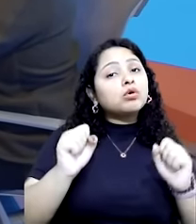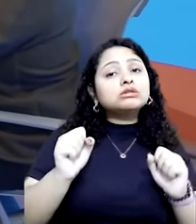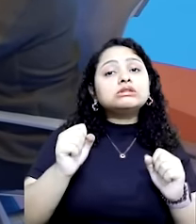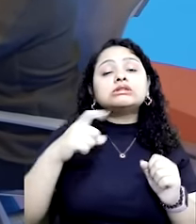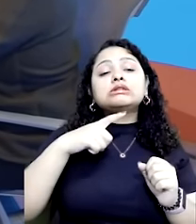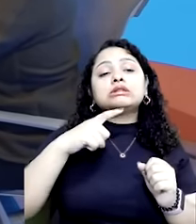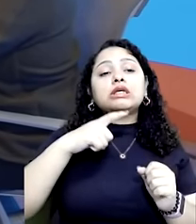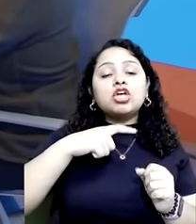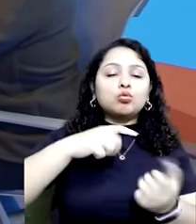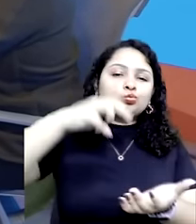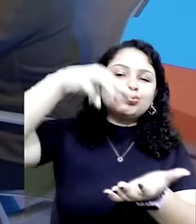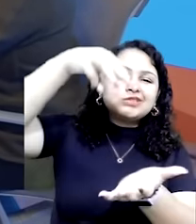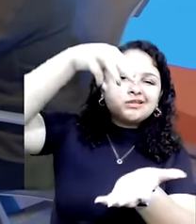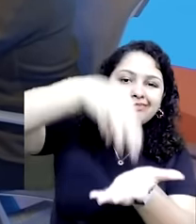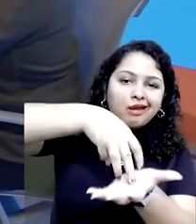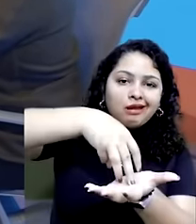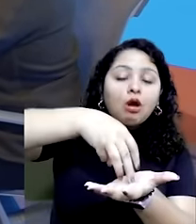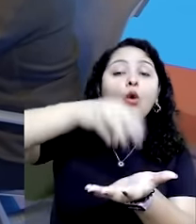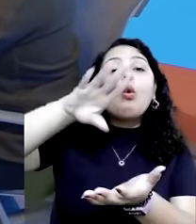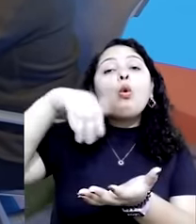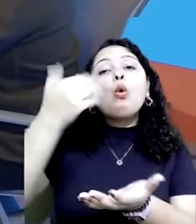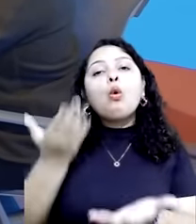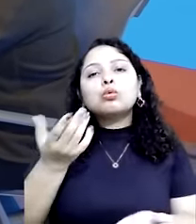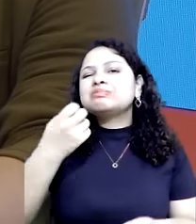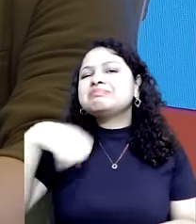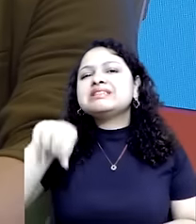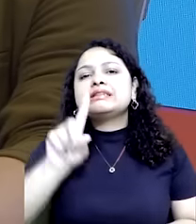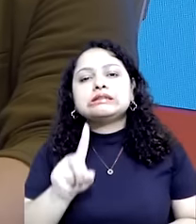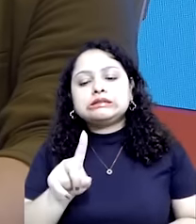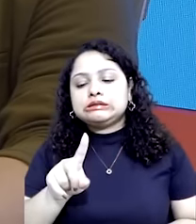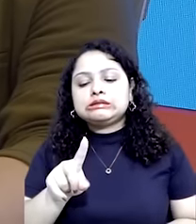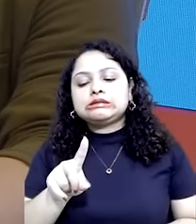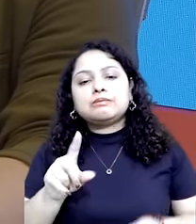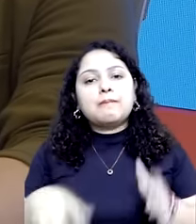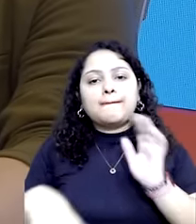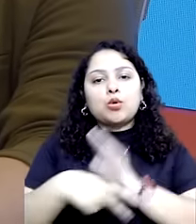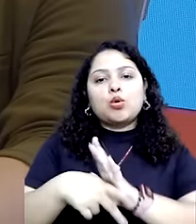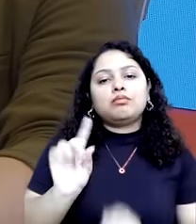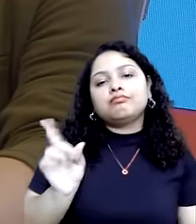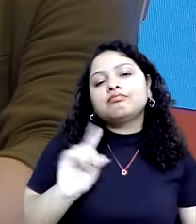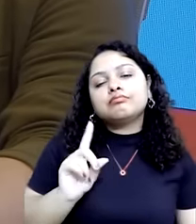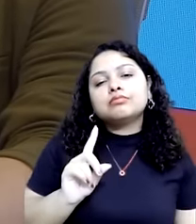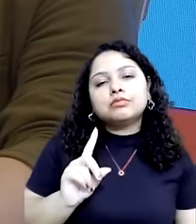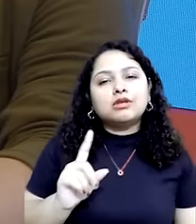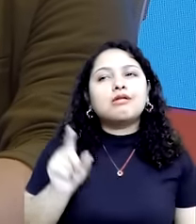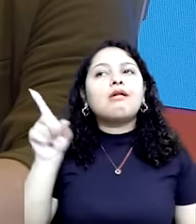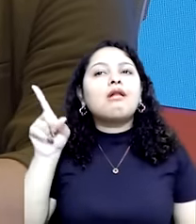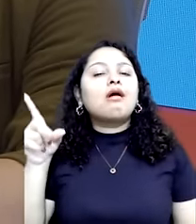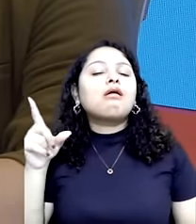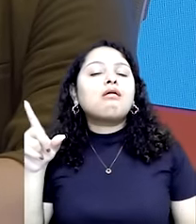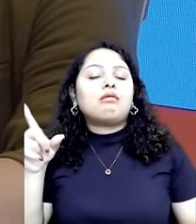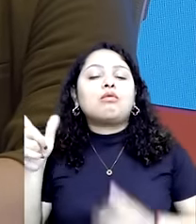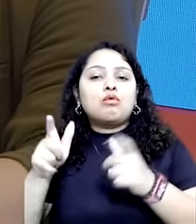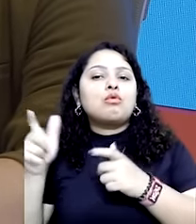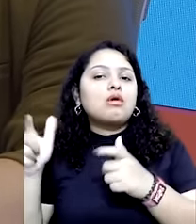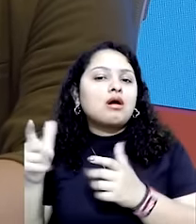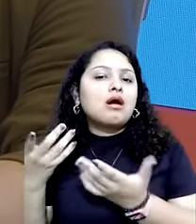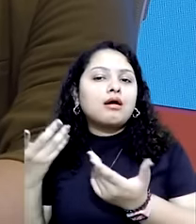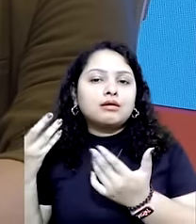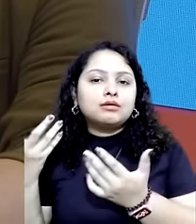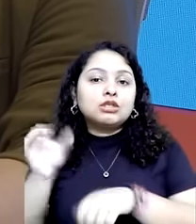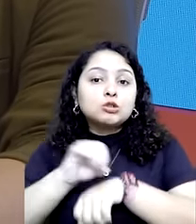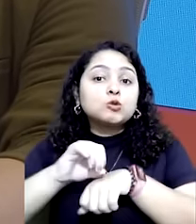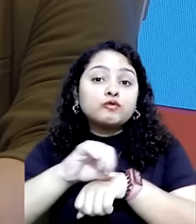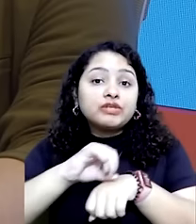tripé ou não necessariamente precisa ser um equipamento próprio para isso até nas oficinas a gente vai dando né